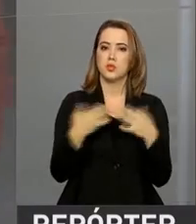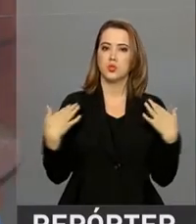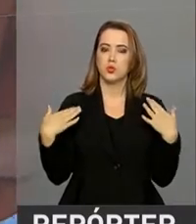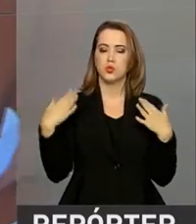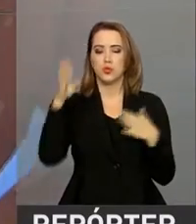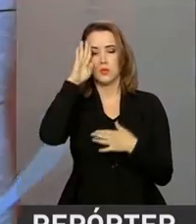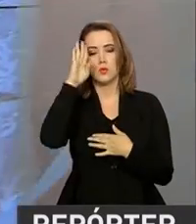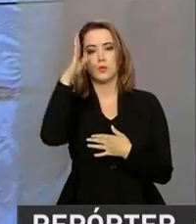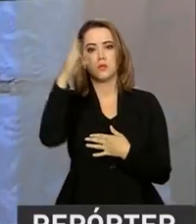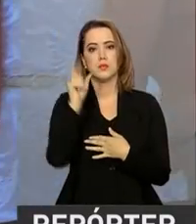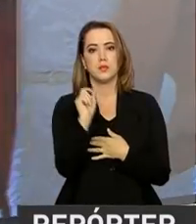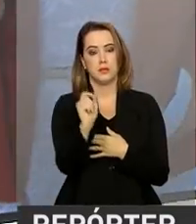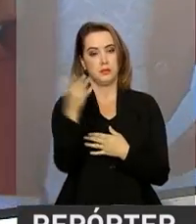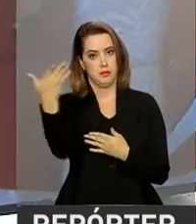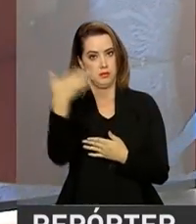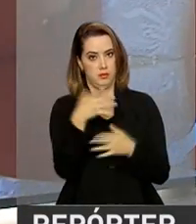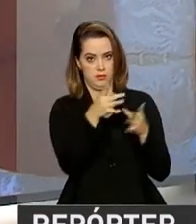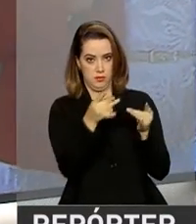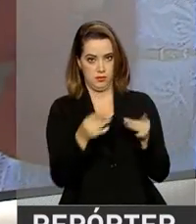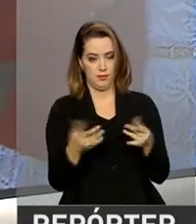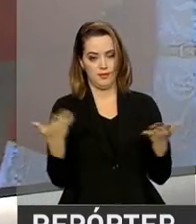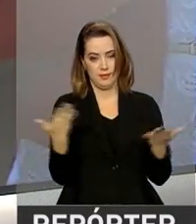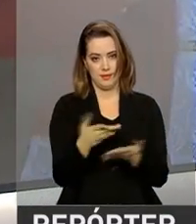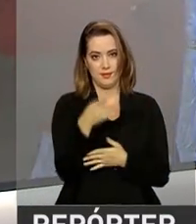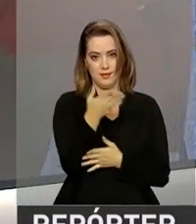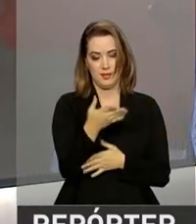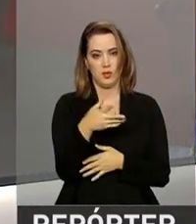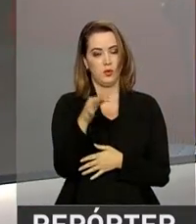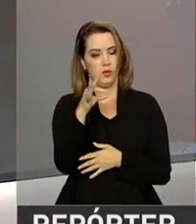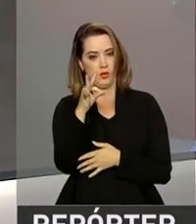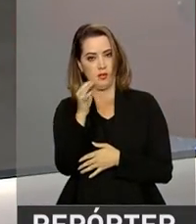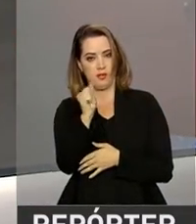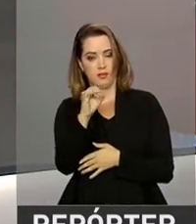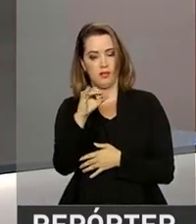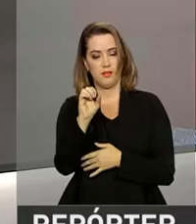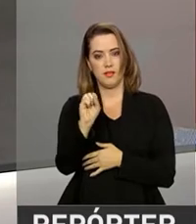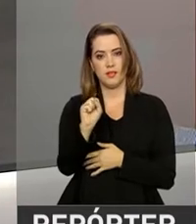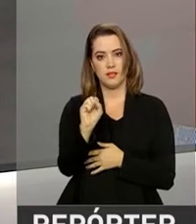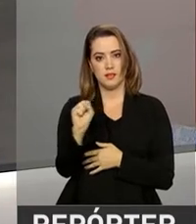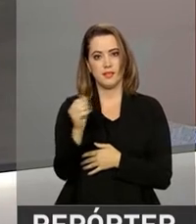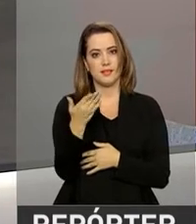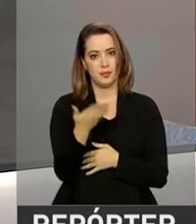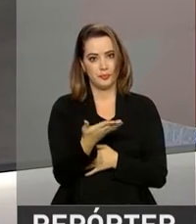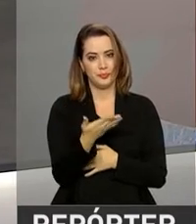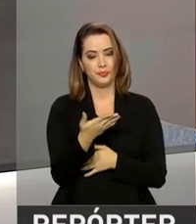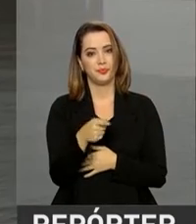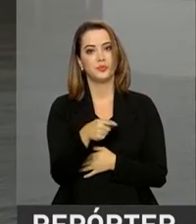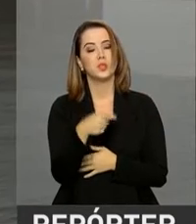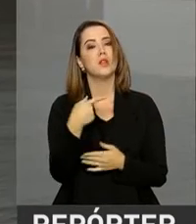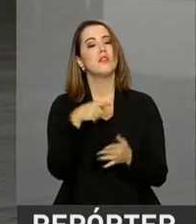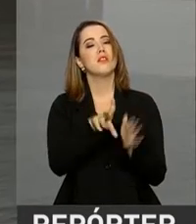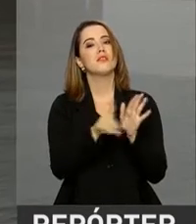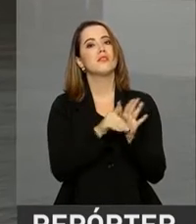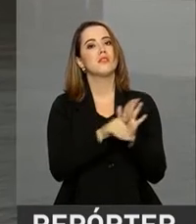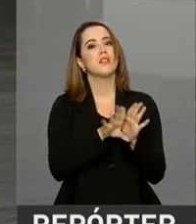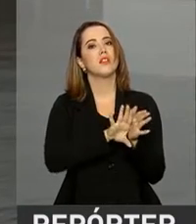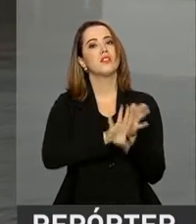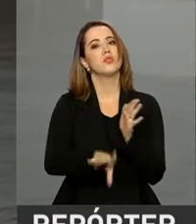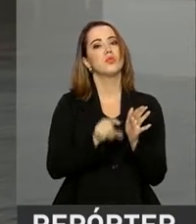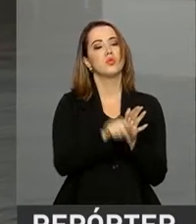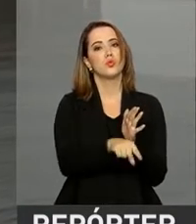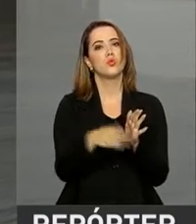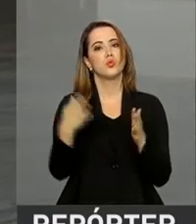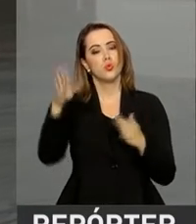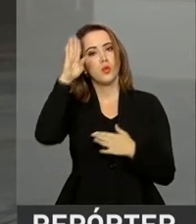os detalhes pra gente direto do palácio do planalto oito países a rolar renata esse decreto retirava dos comandantes das forças